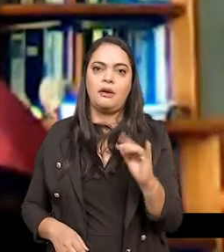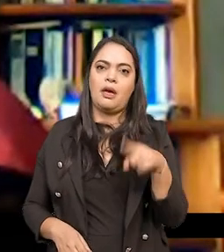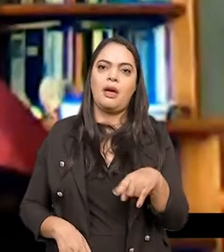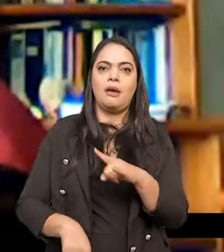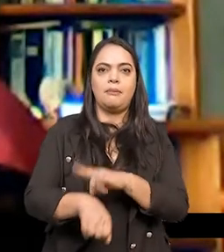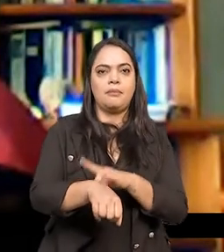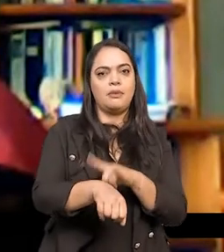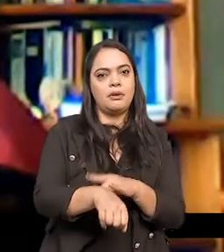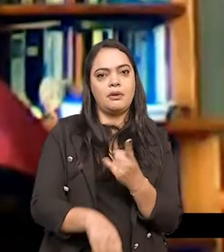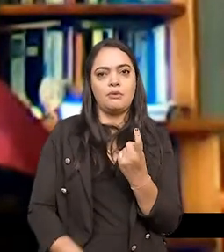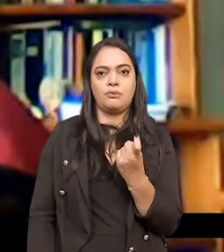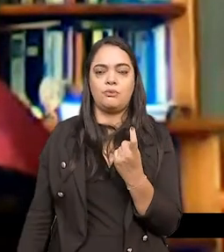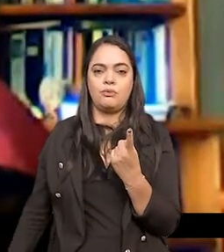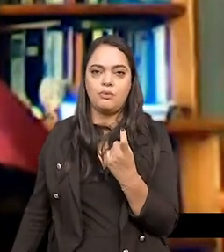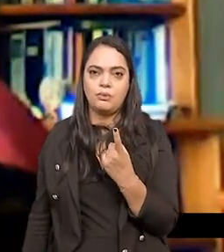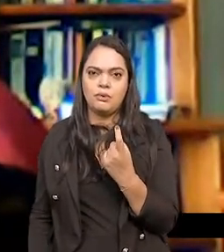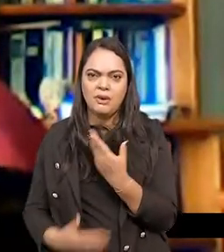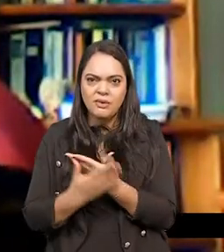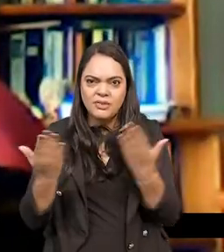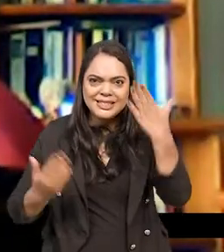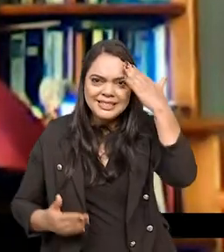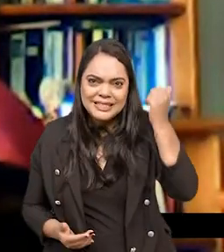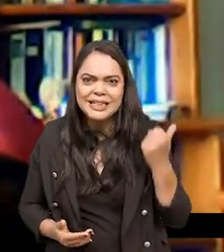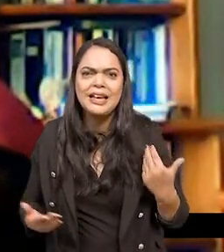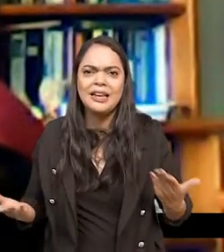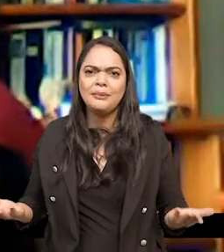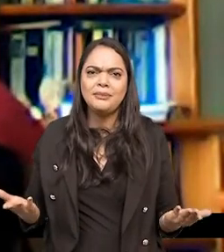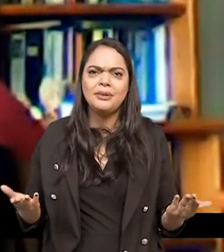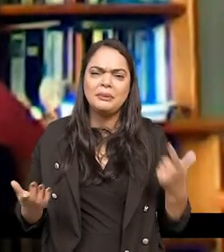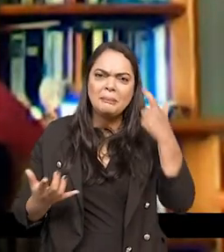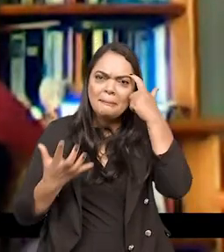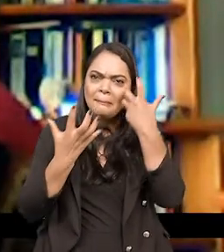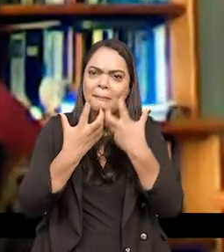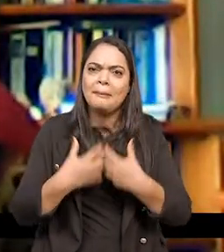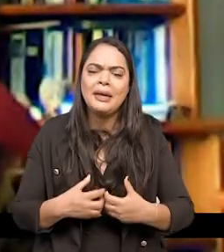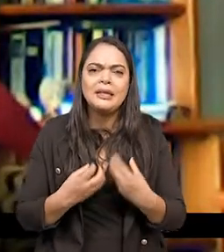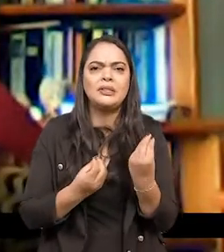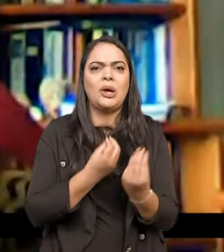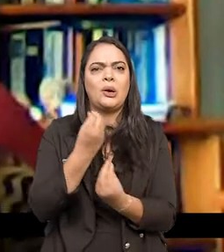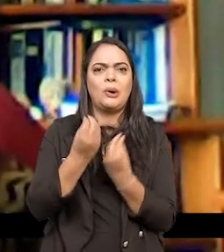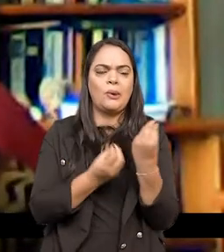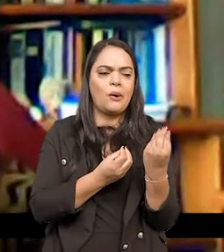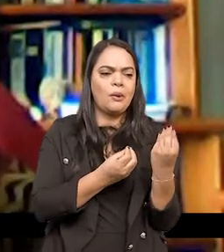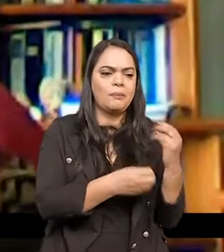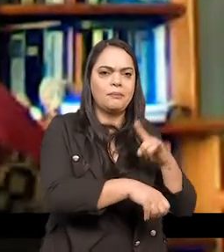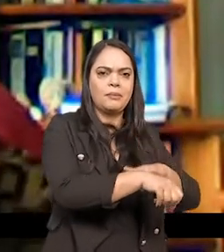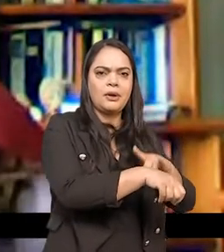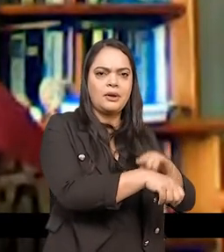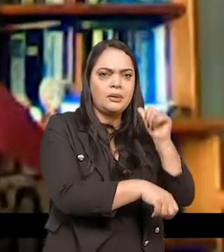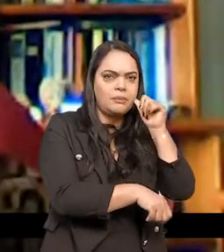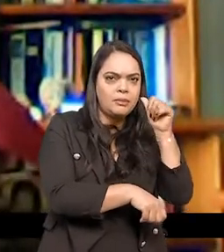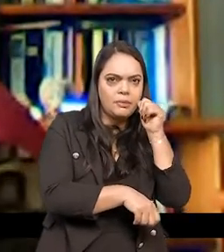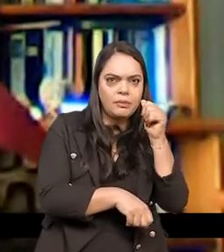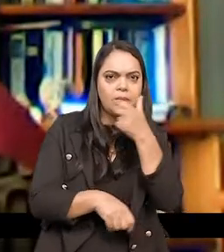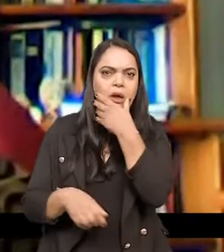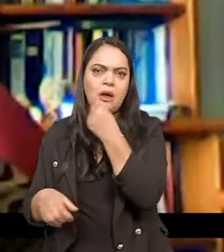banheiros únicos. Vocês têm ideia? Tu tirar o banheiro masculino e feminino e botar